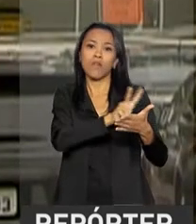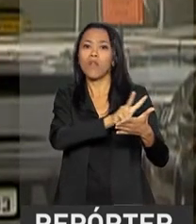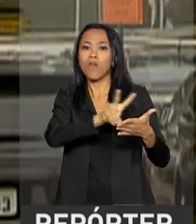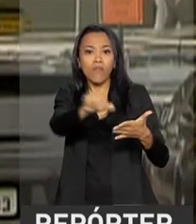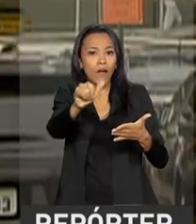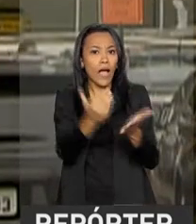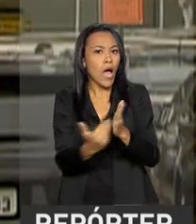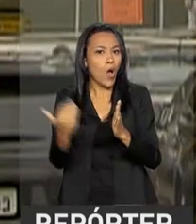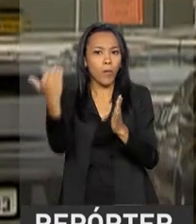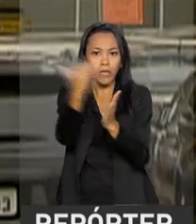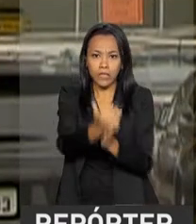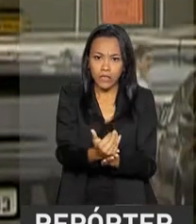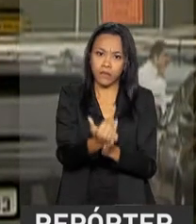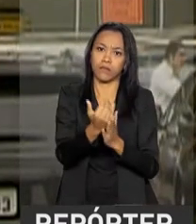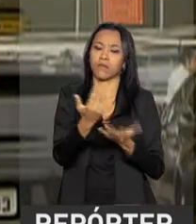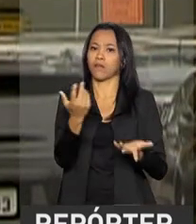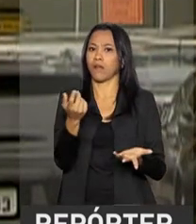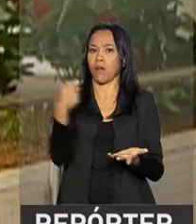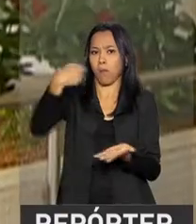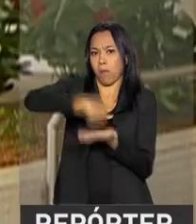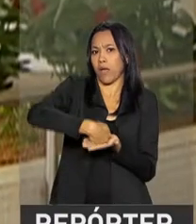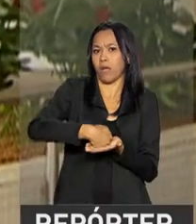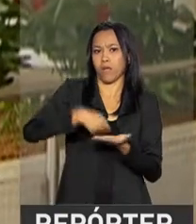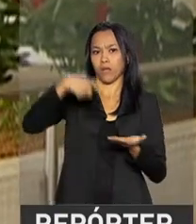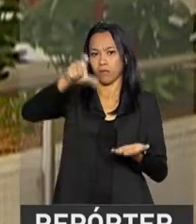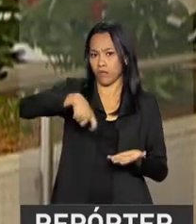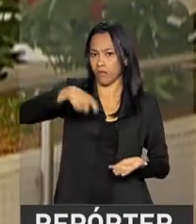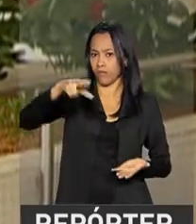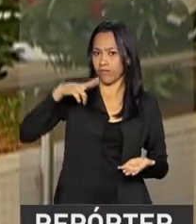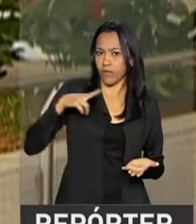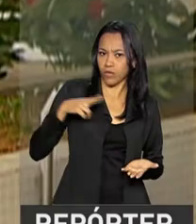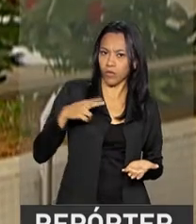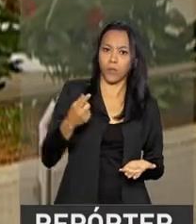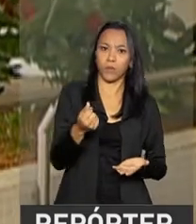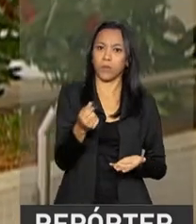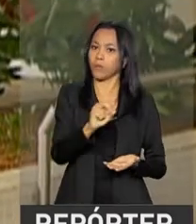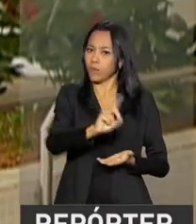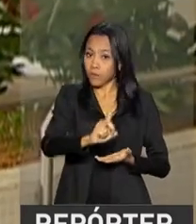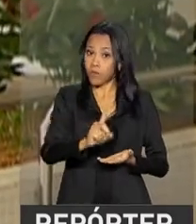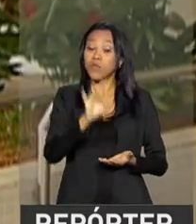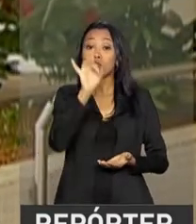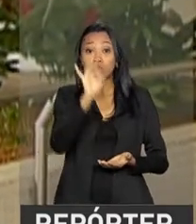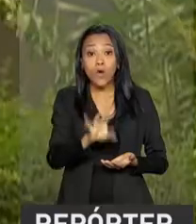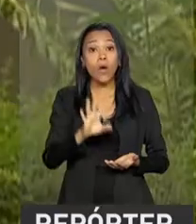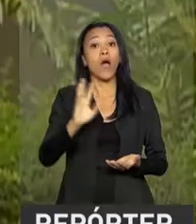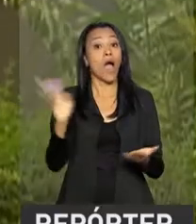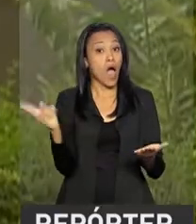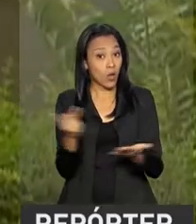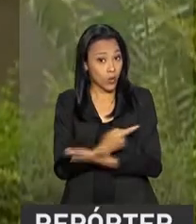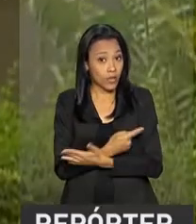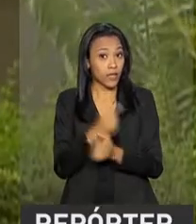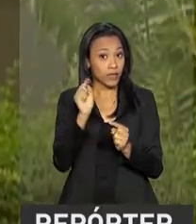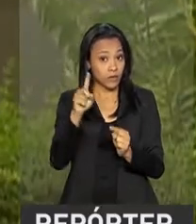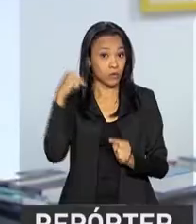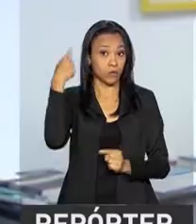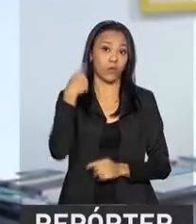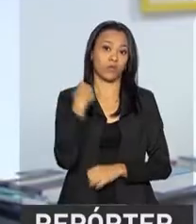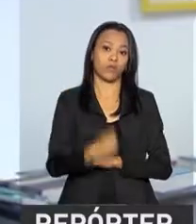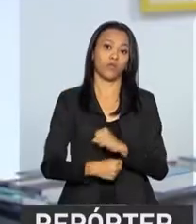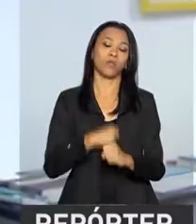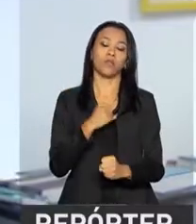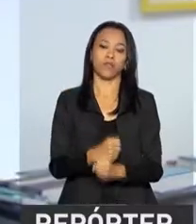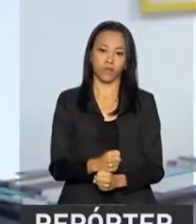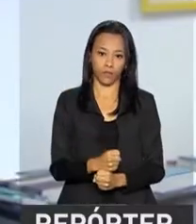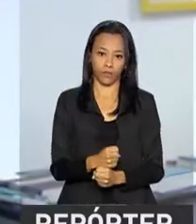no aumento dos planos o eventual repasse de custos para o consumidor só pode acontecer a partir do ano que vem esses